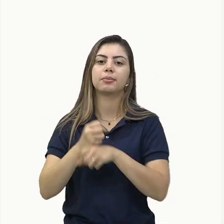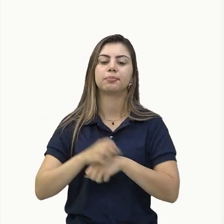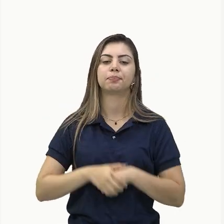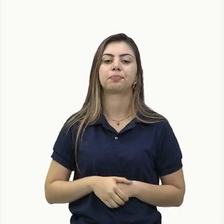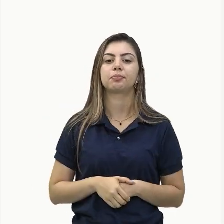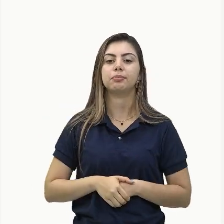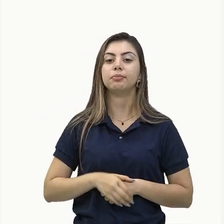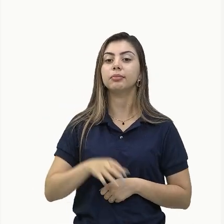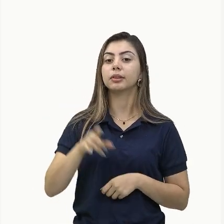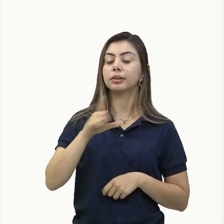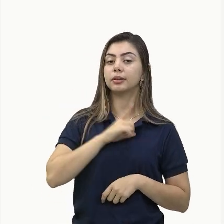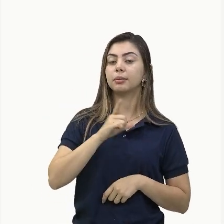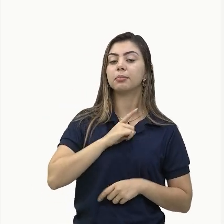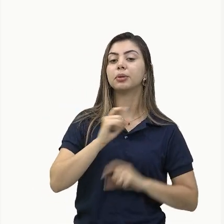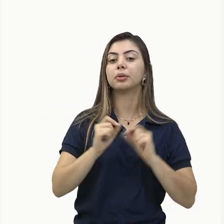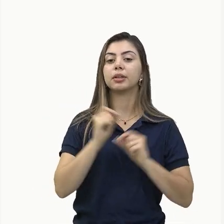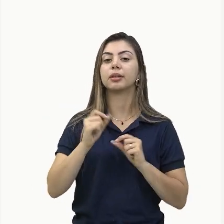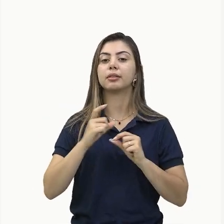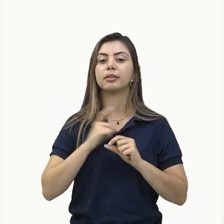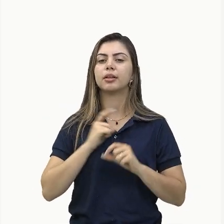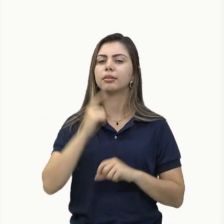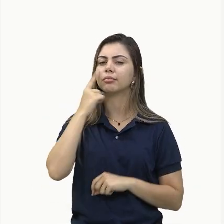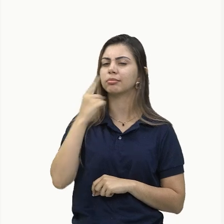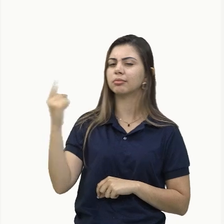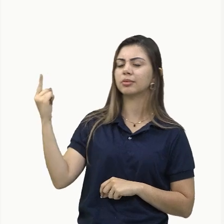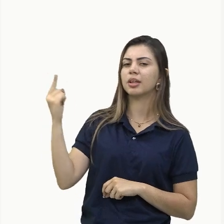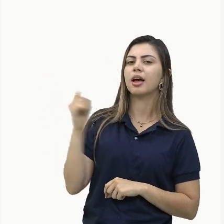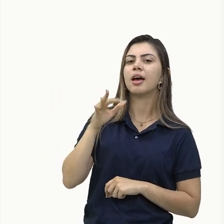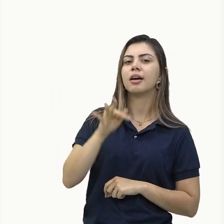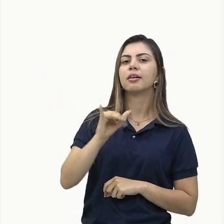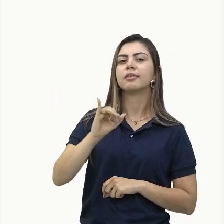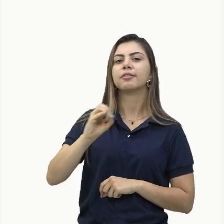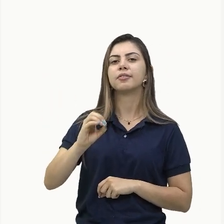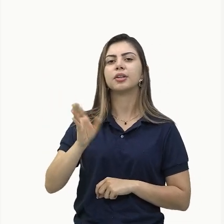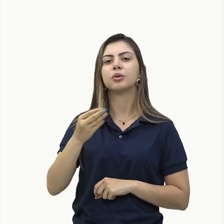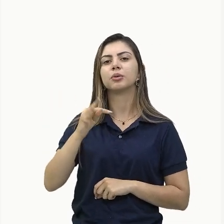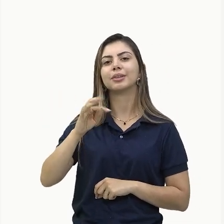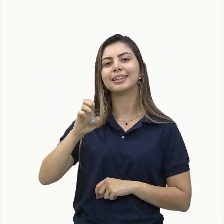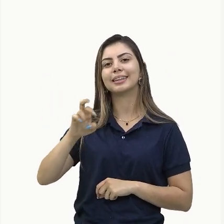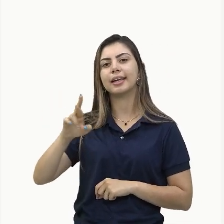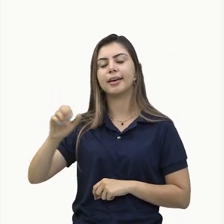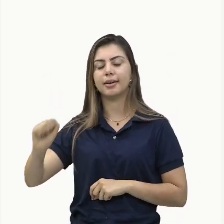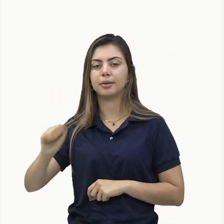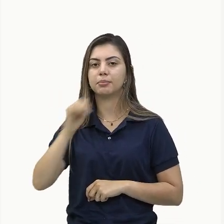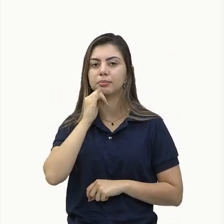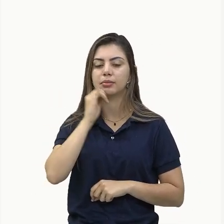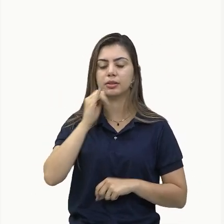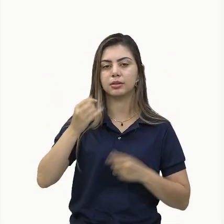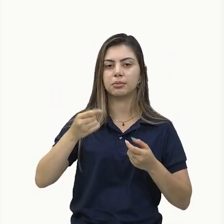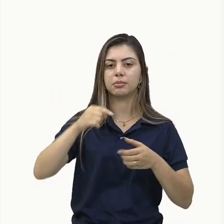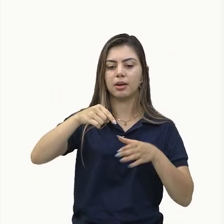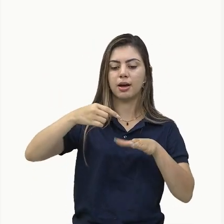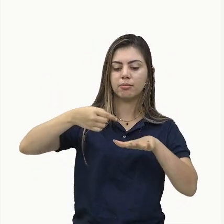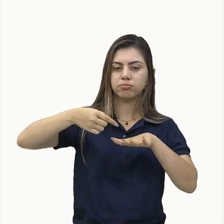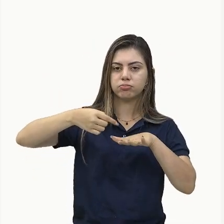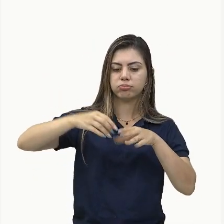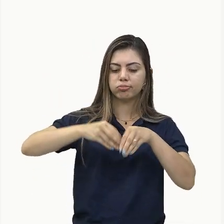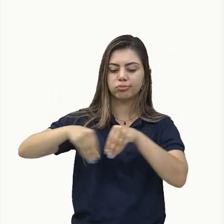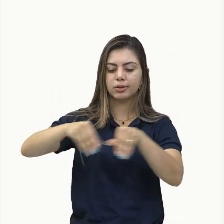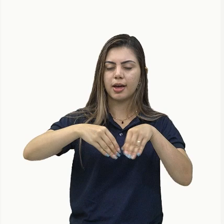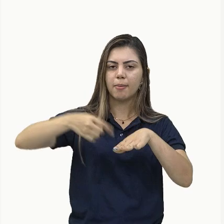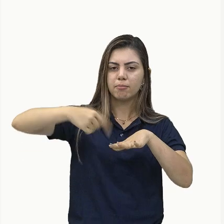fio terra. Quando eu vou fazer algo, eu preciso fazer um aterramento. Aí eu tenho o amperímetro. O que é